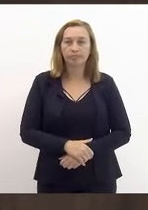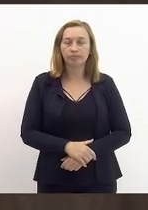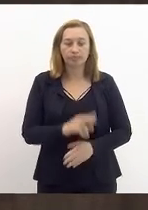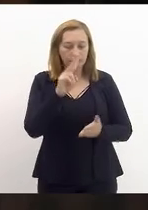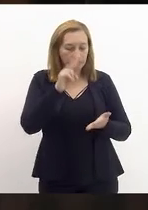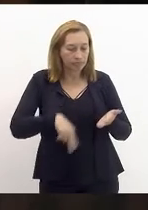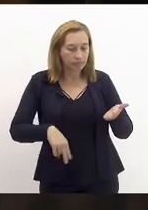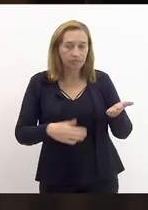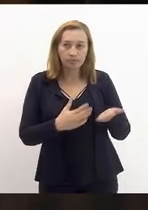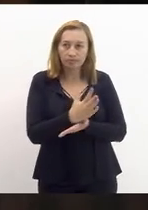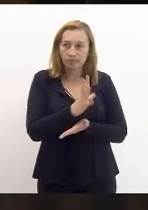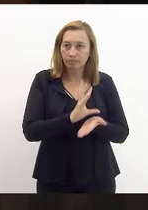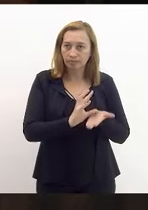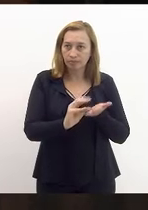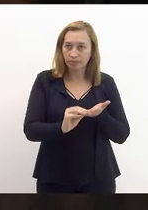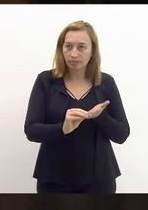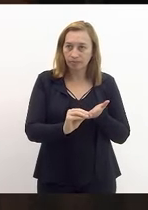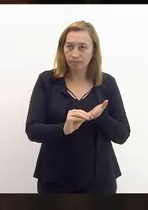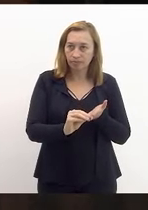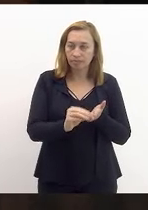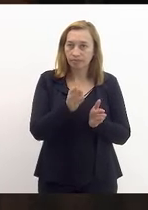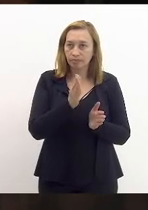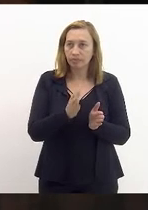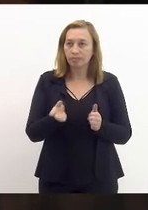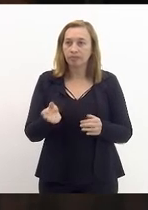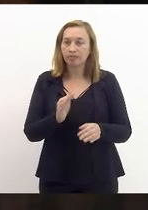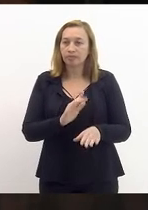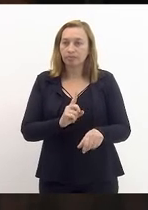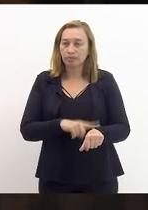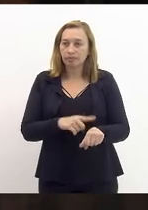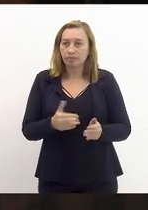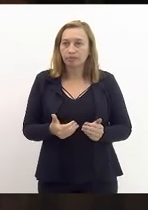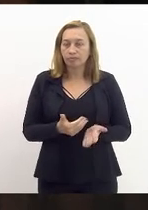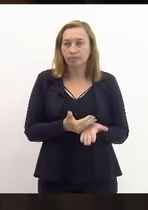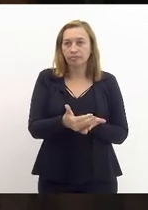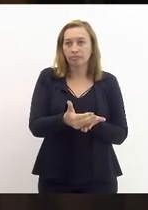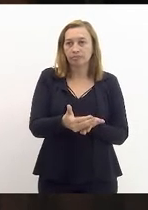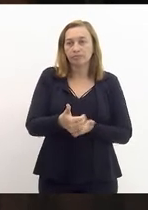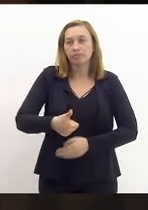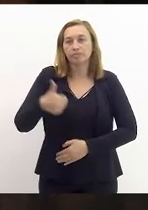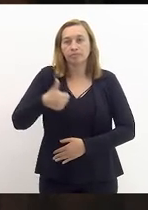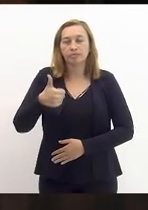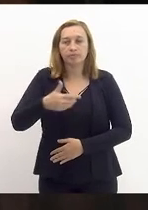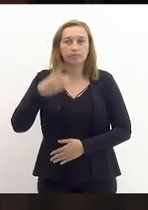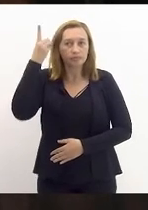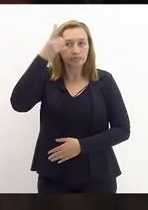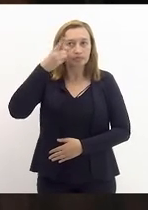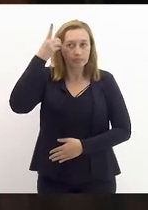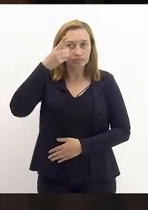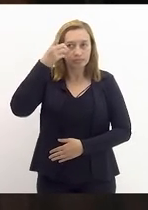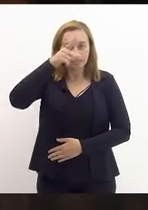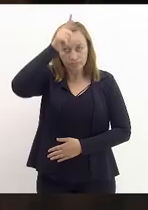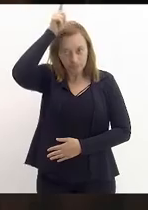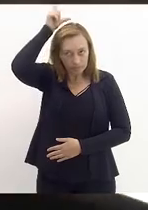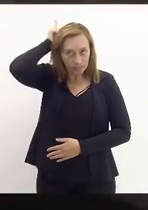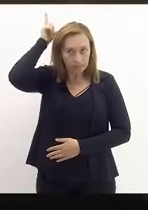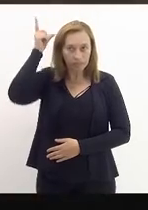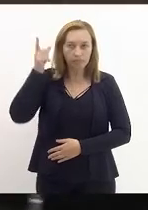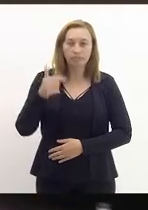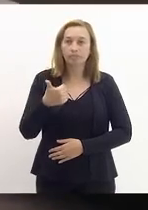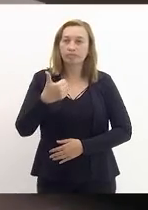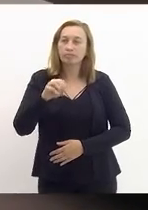lida e aprovada a ata passa seu expediente Inicial primeiro orador inscrito o Nobre Deputado Luiz Paulo